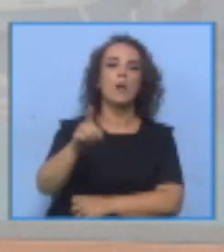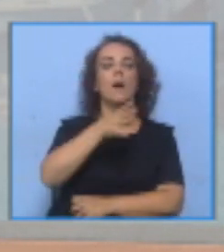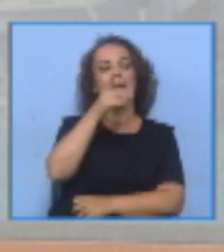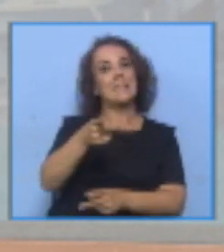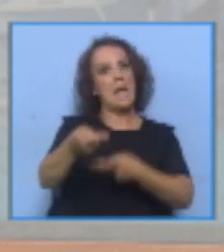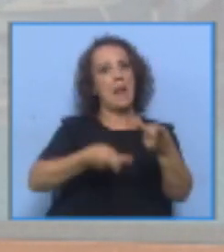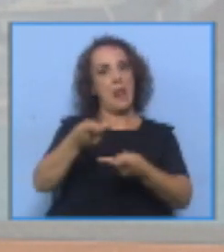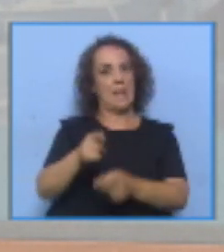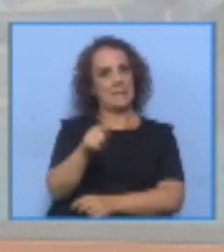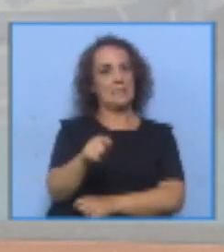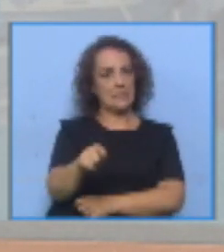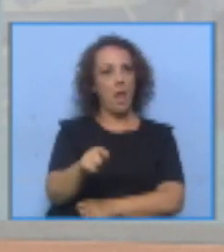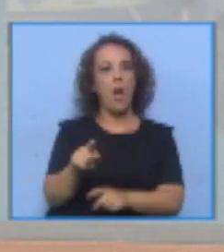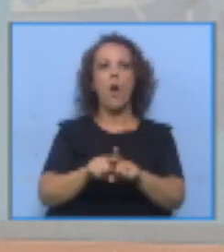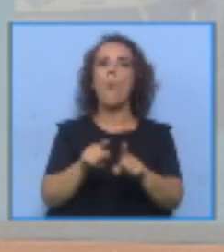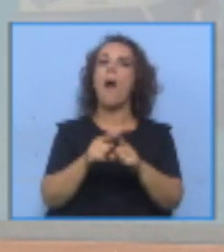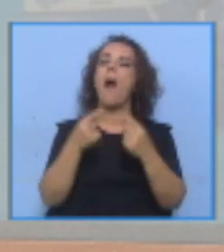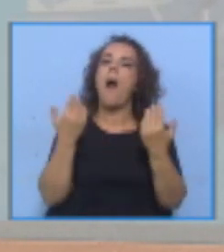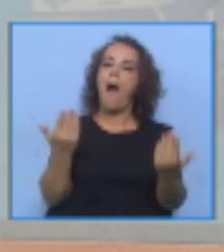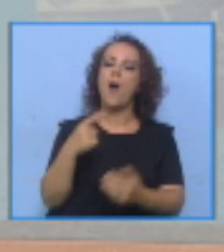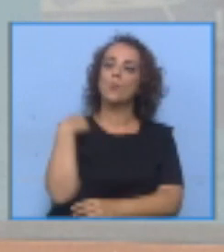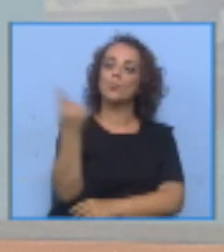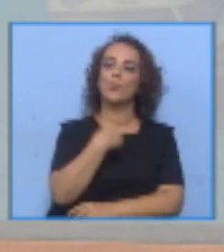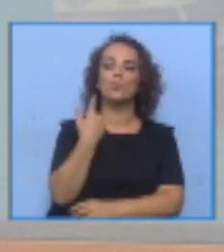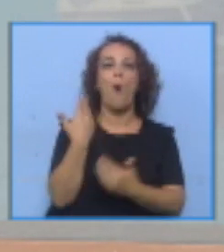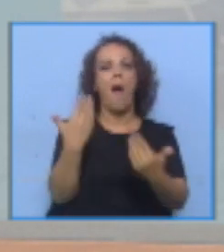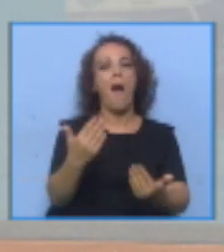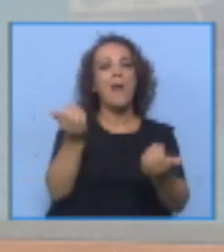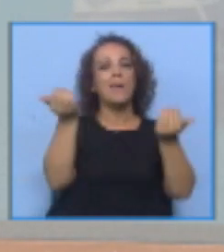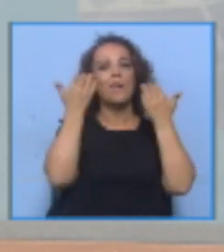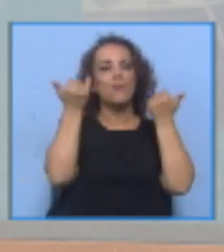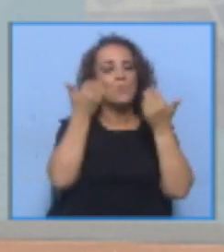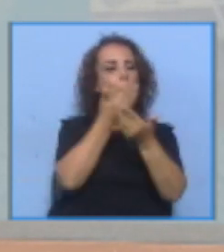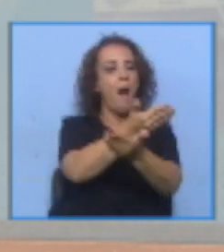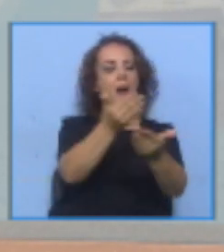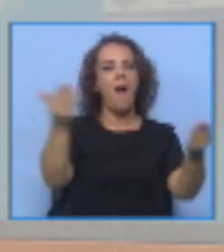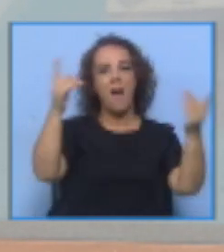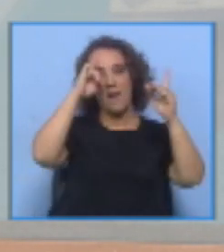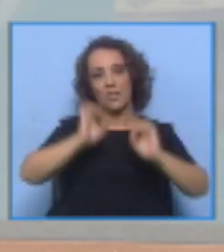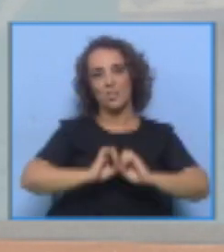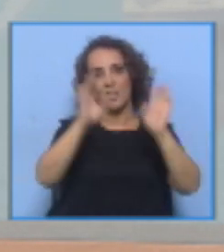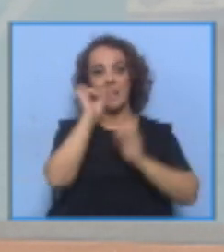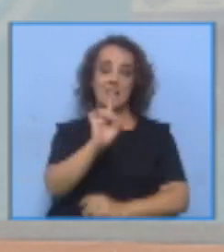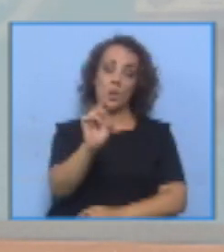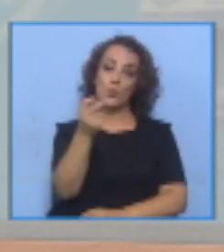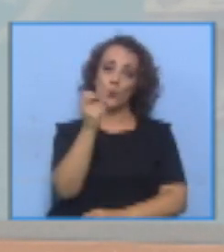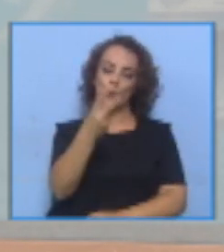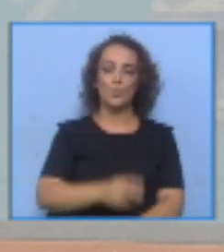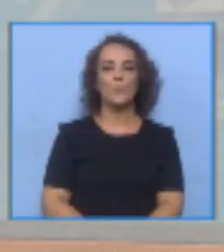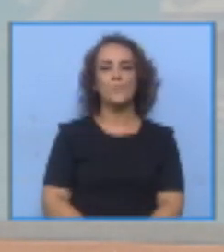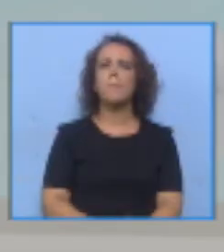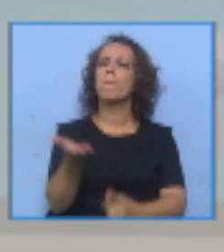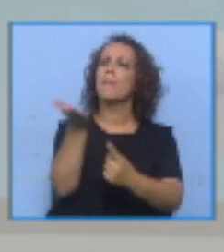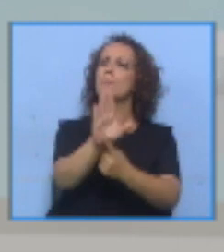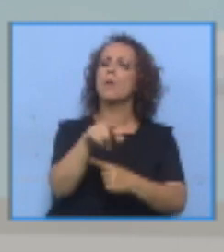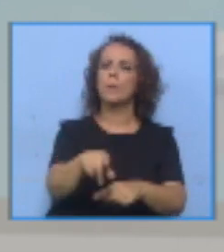por onde nos informarmos todos para tomar aqui decisões esclarecidas a 6 de outubro. Por exemplo, o